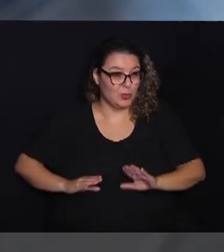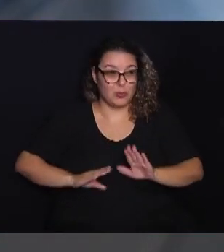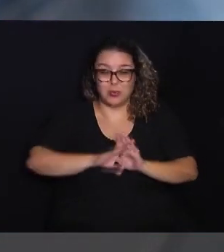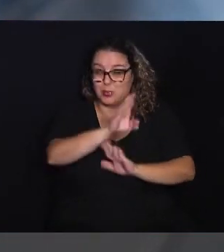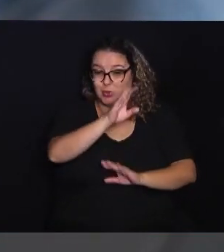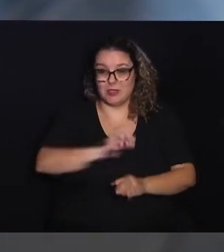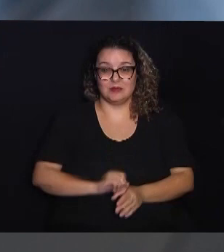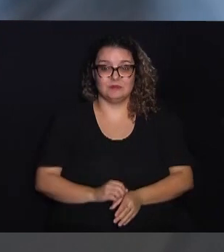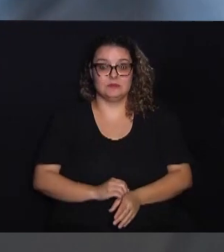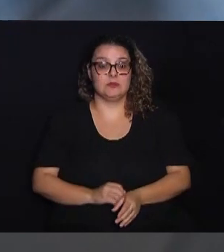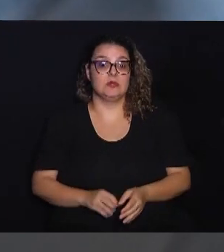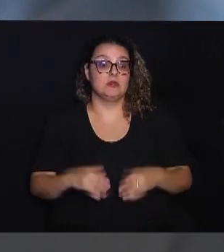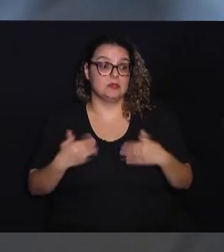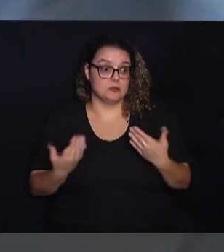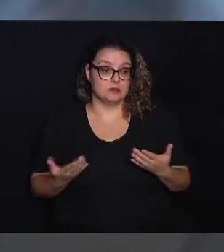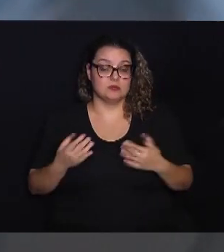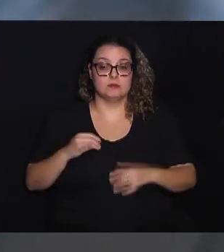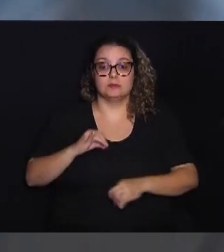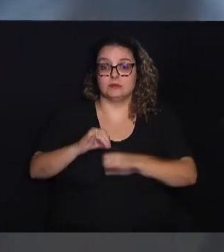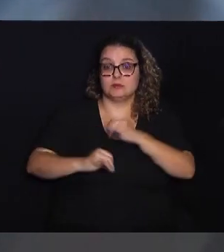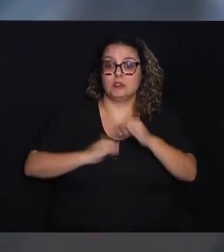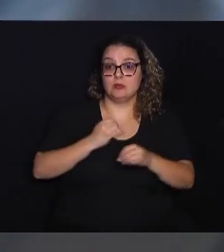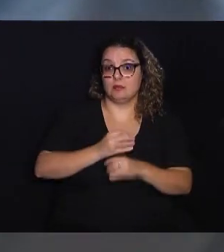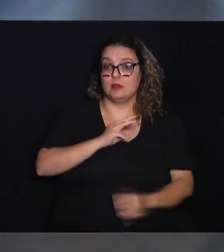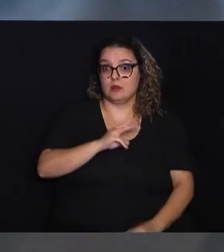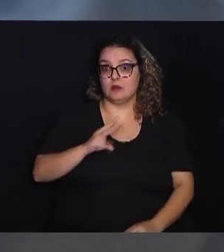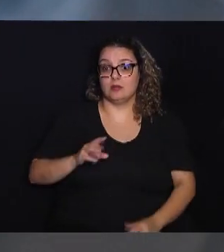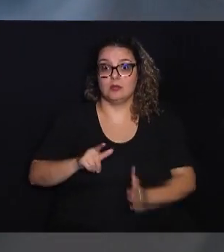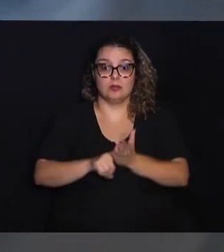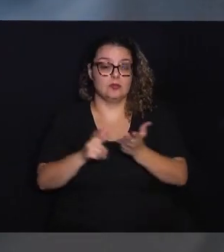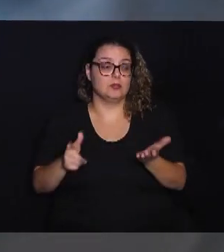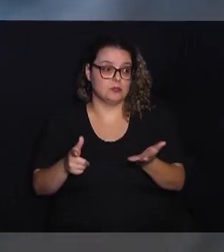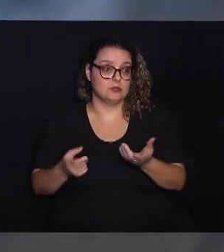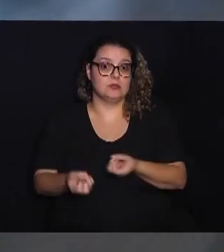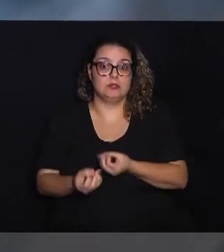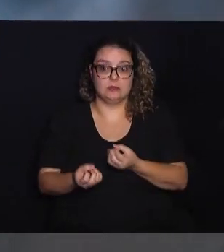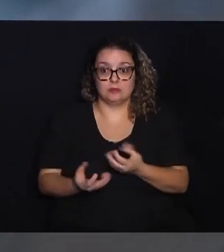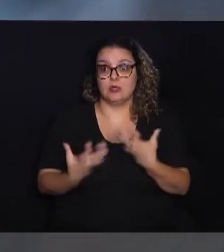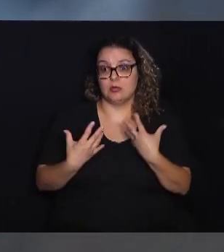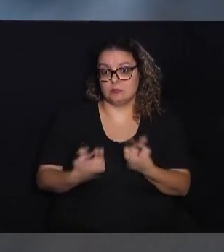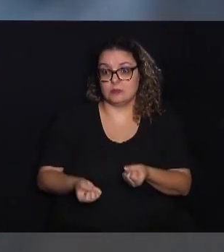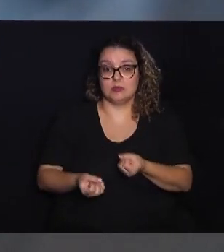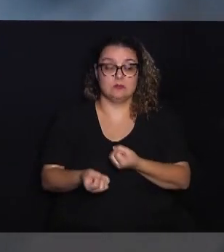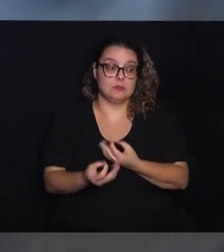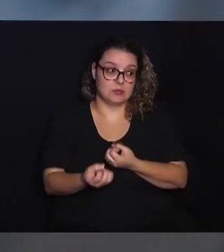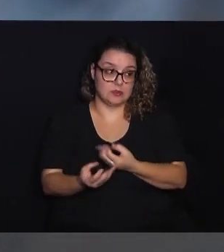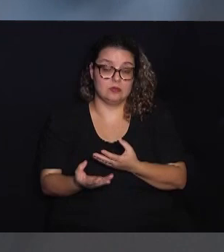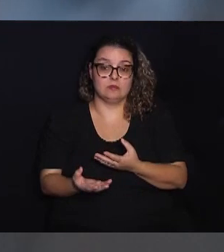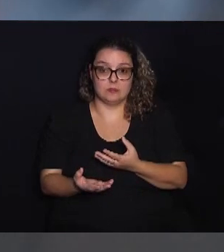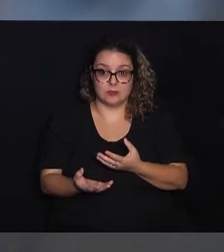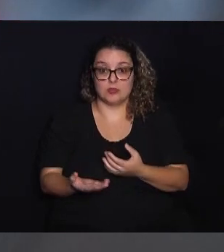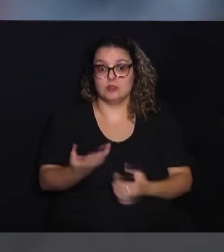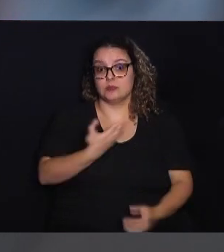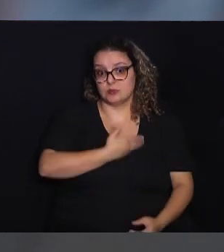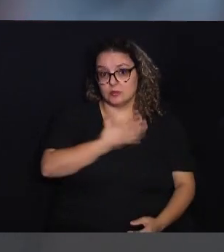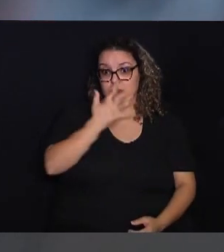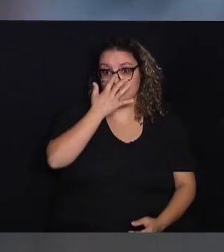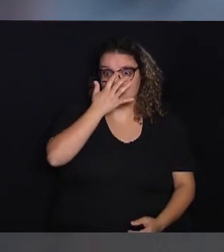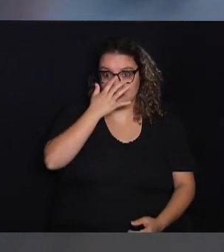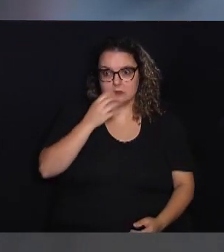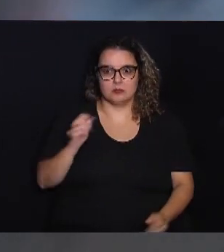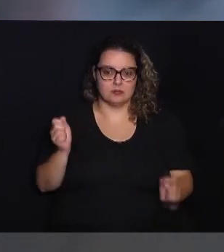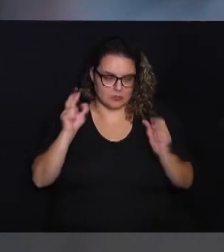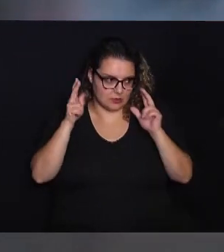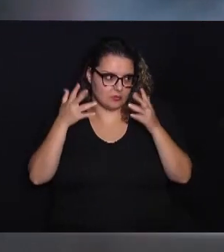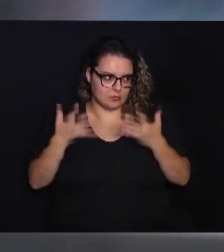conta sobe muito. Então, se você abrir internet, um desses sites de jornal, ou se receber uma informação crível de um amigo, sempre